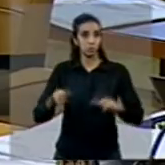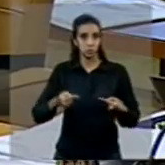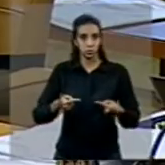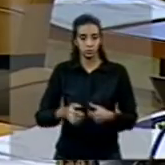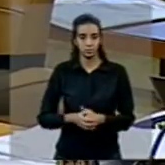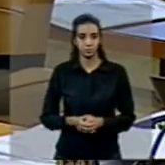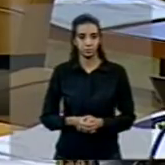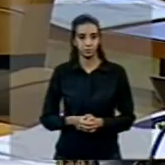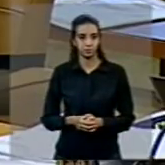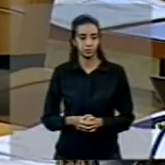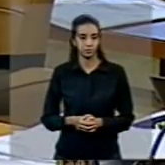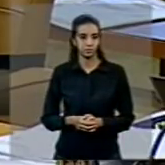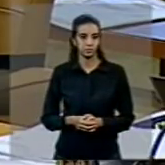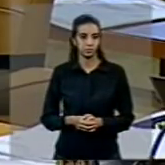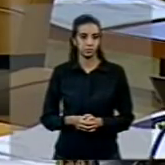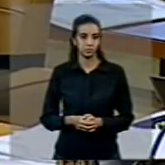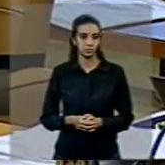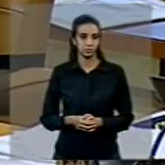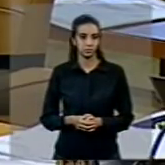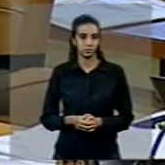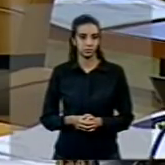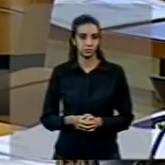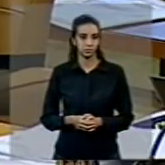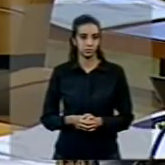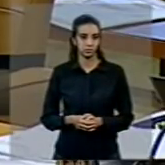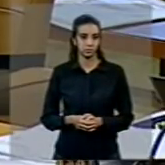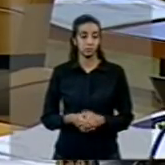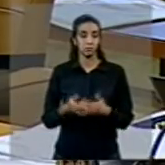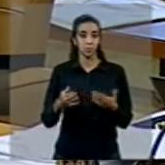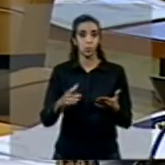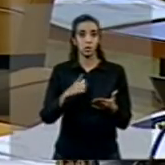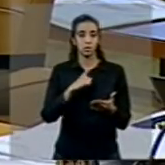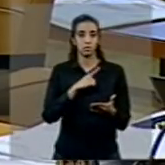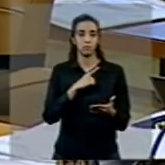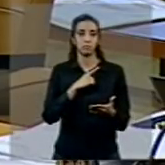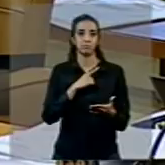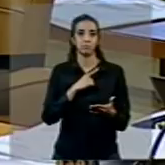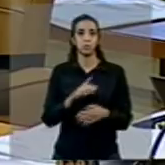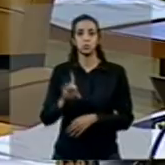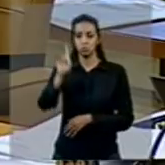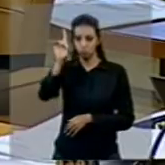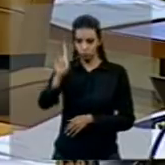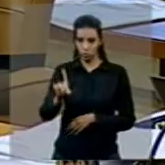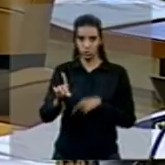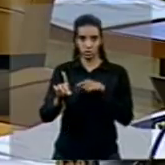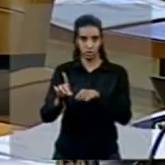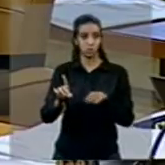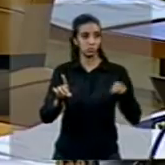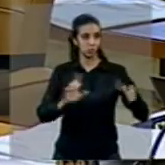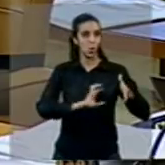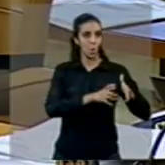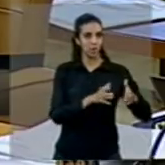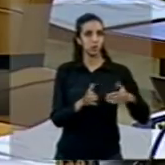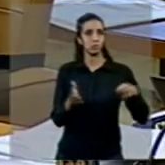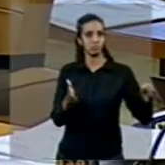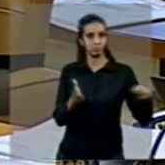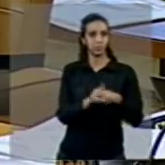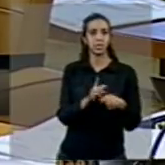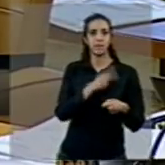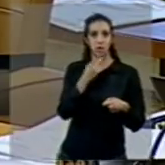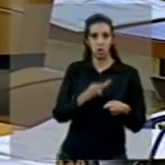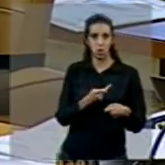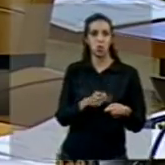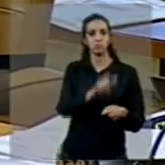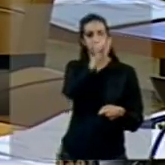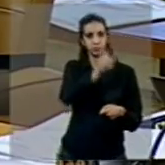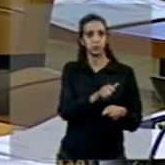embargo disso, sufrago a fundamentalidade do direito invocado pelo partido requerente e pelos amici